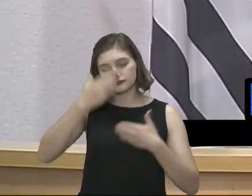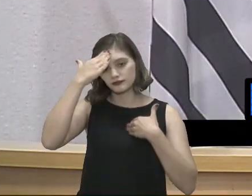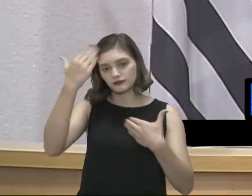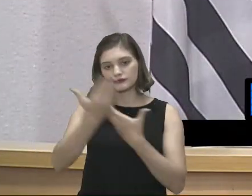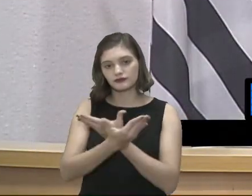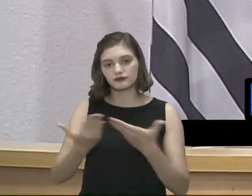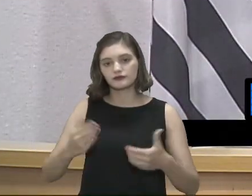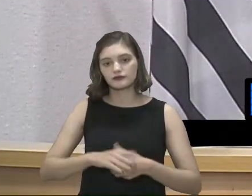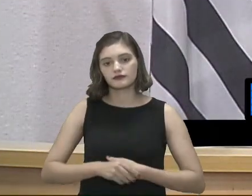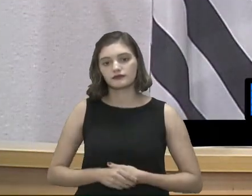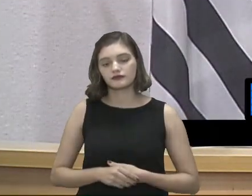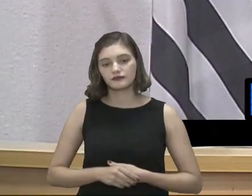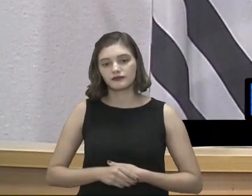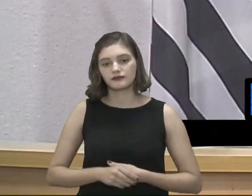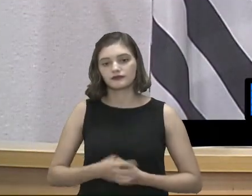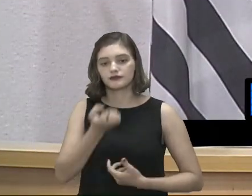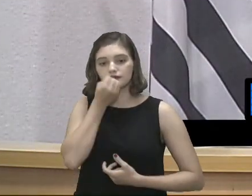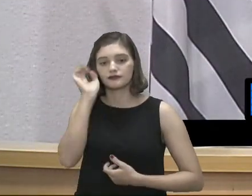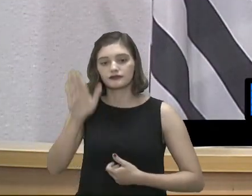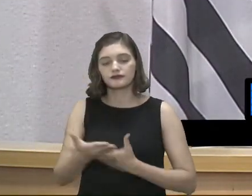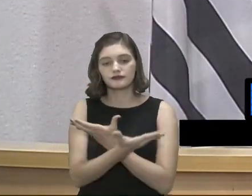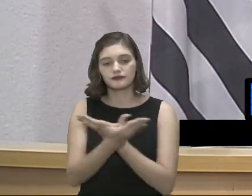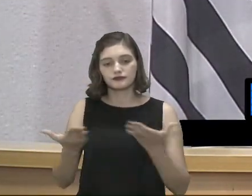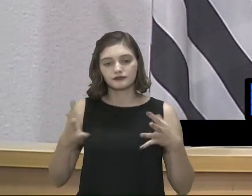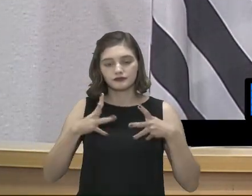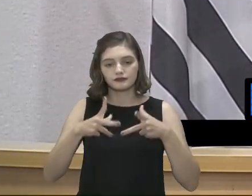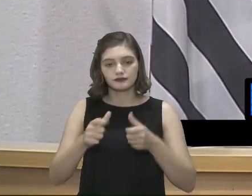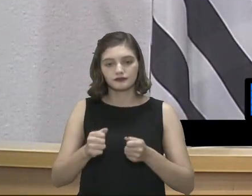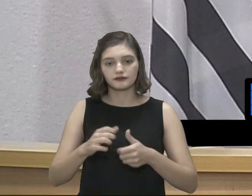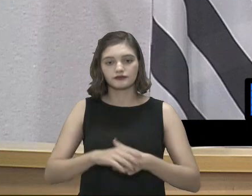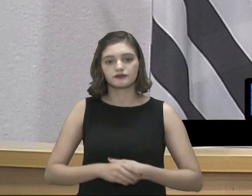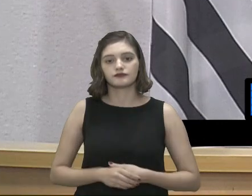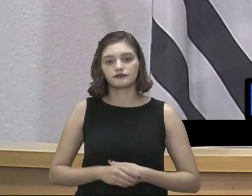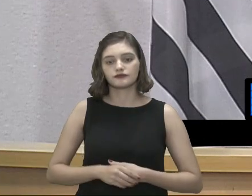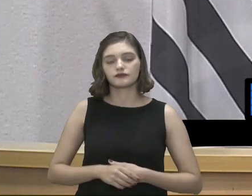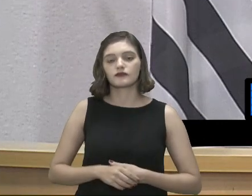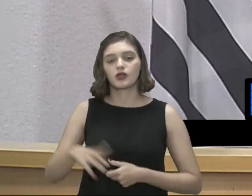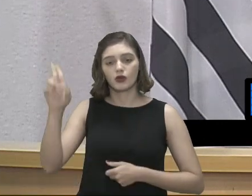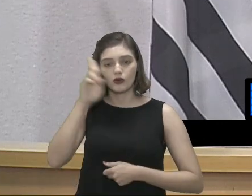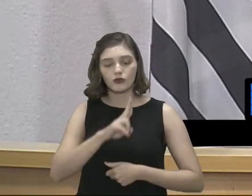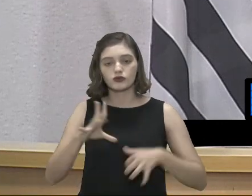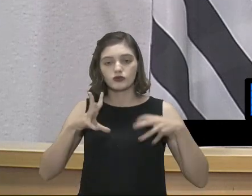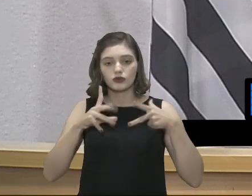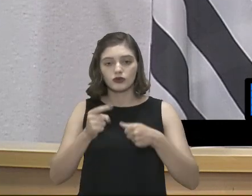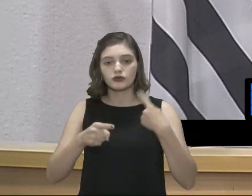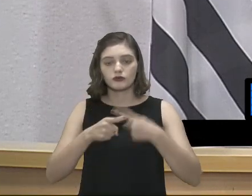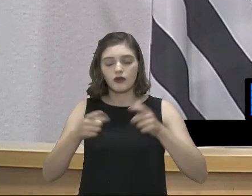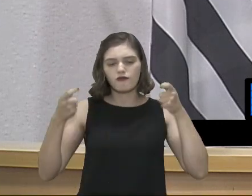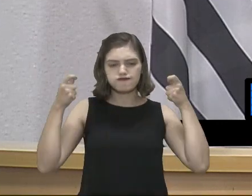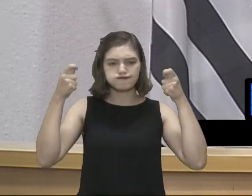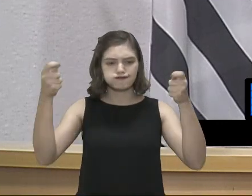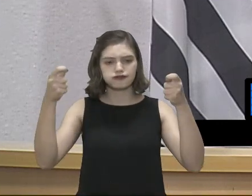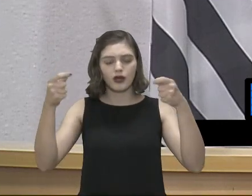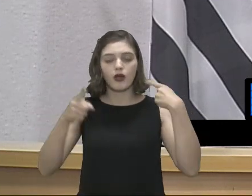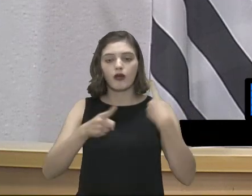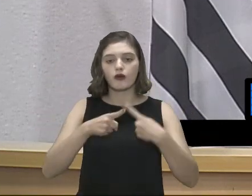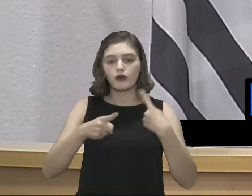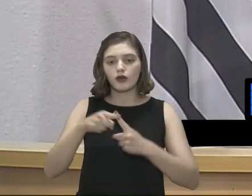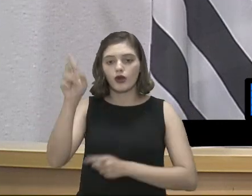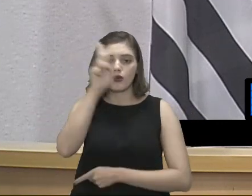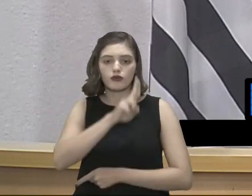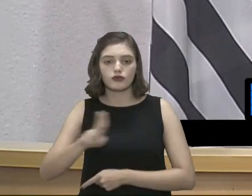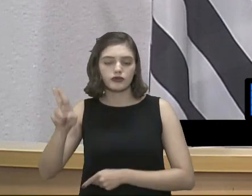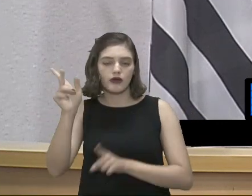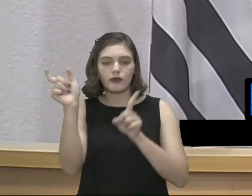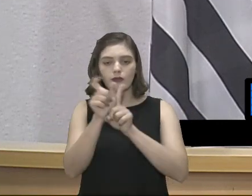Obrigada. Boa tarde a todos. E utilizo todos como ato de protesto. Utilizar